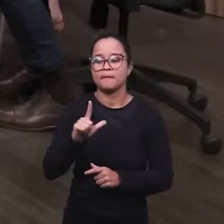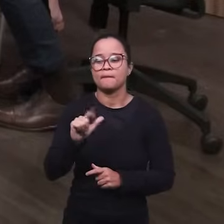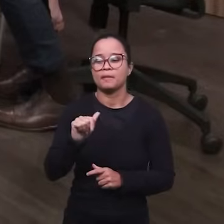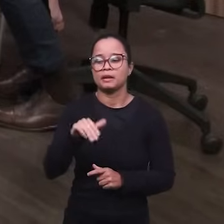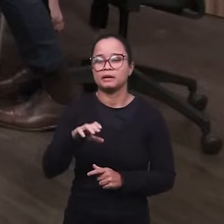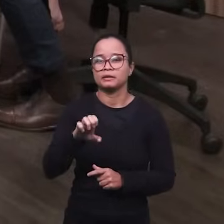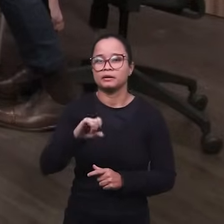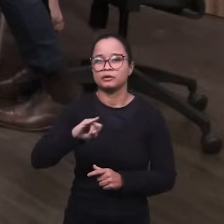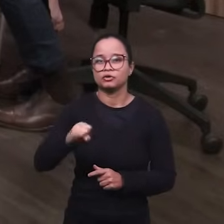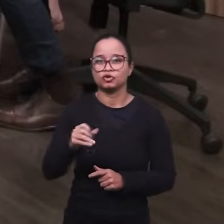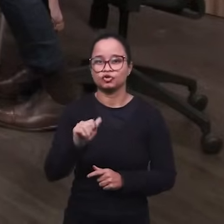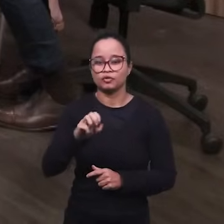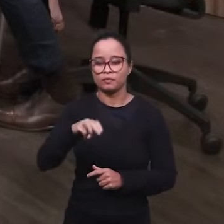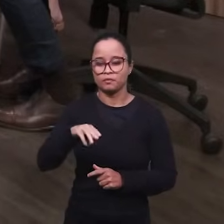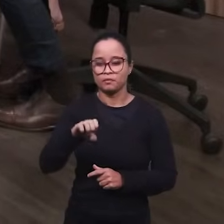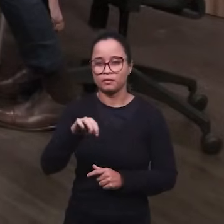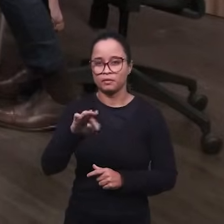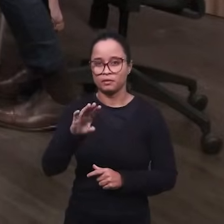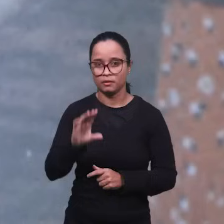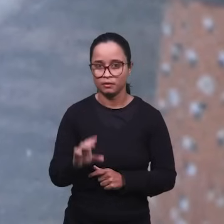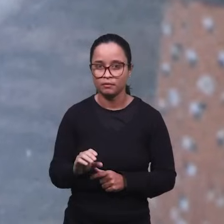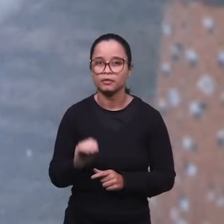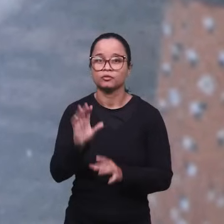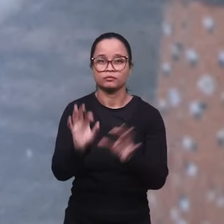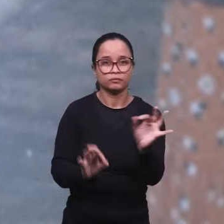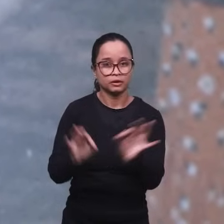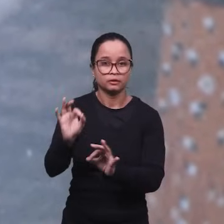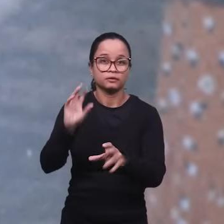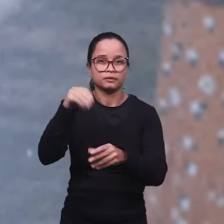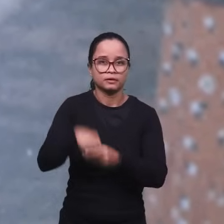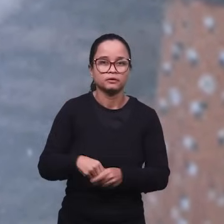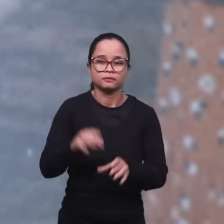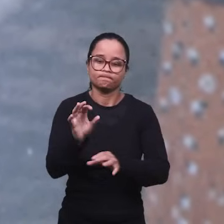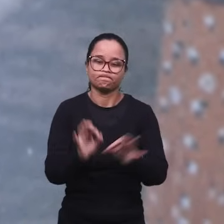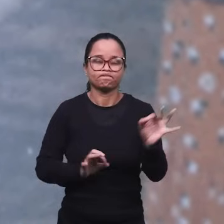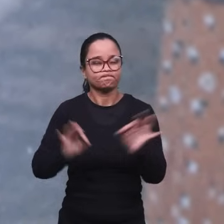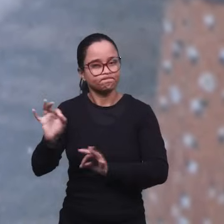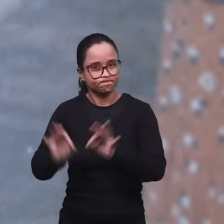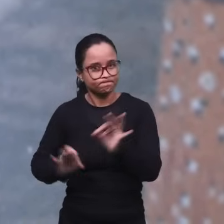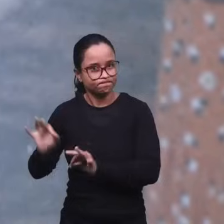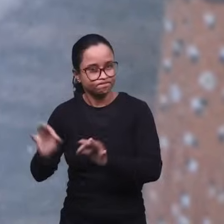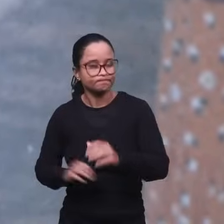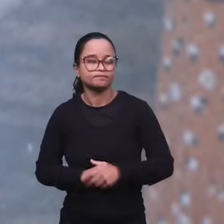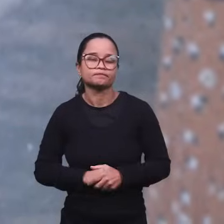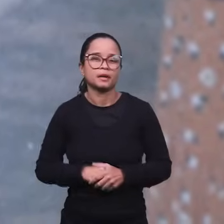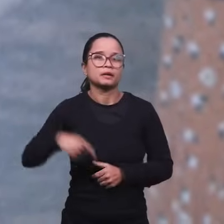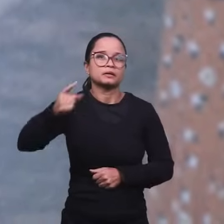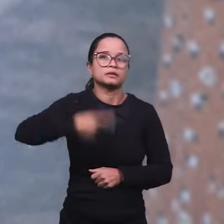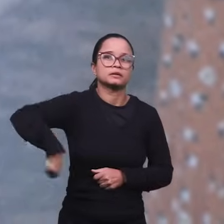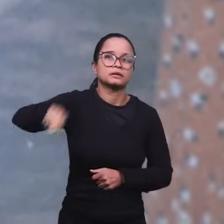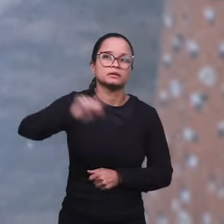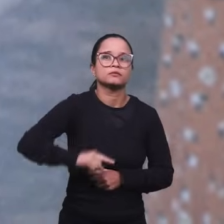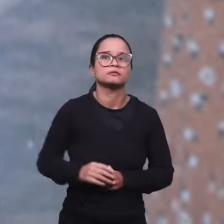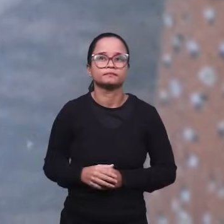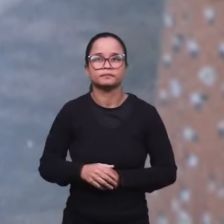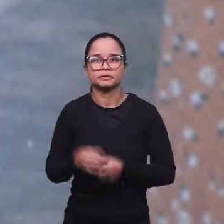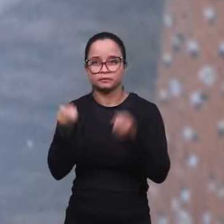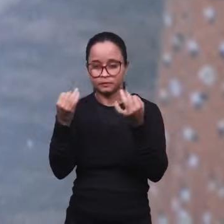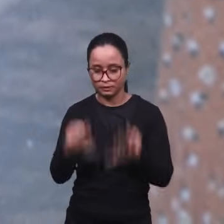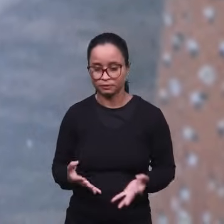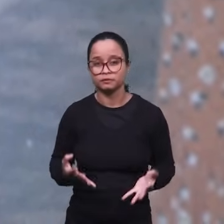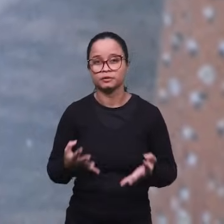planejamento. Exatamente. E dentro desse contexto do planejamento, e disso que nós acabamos de